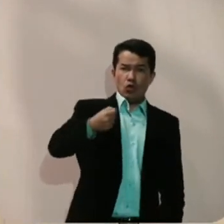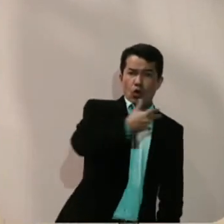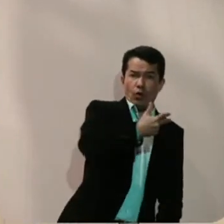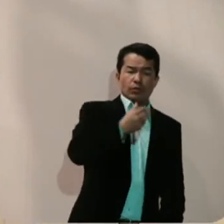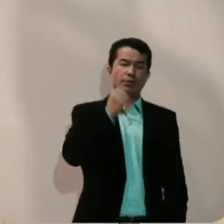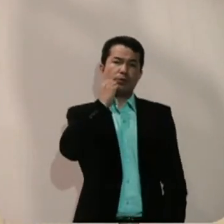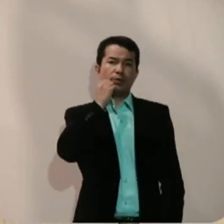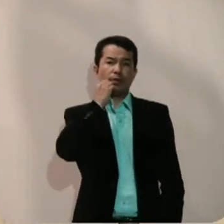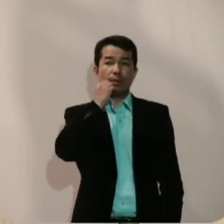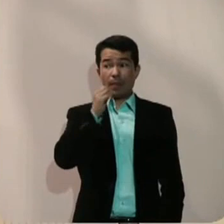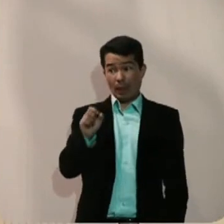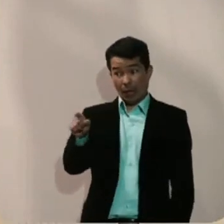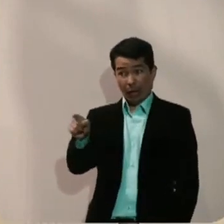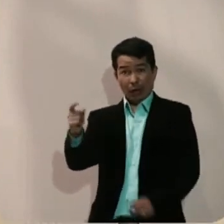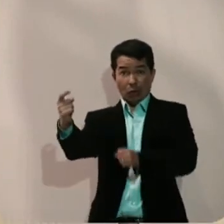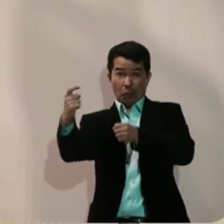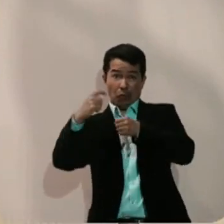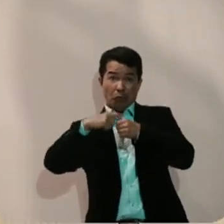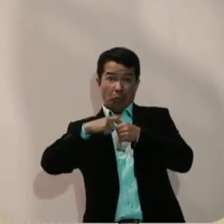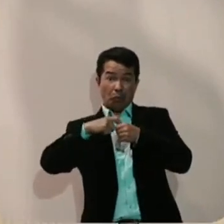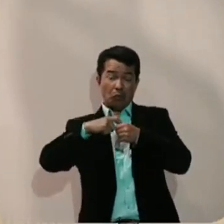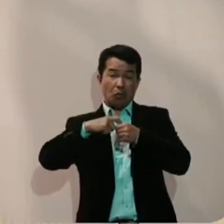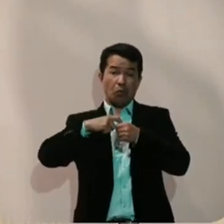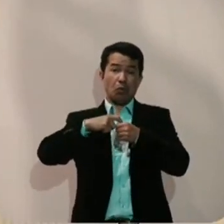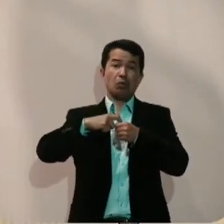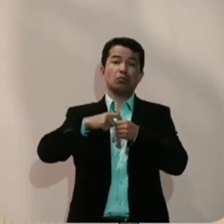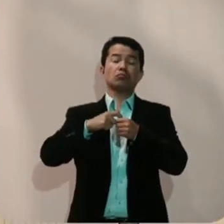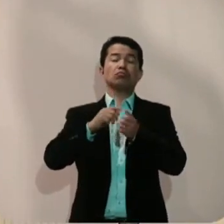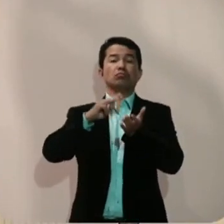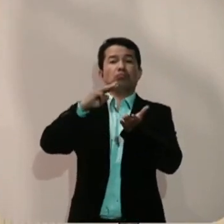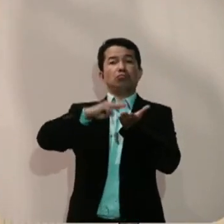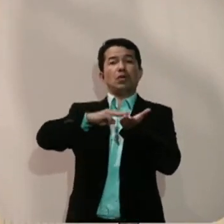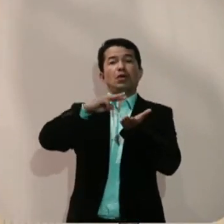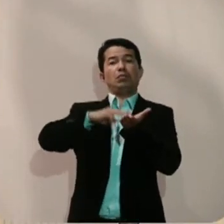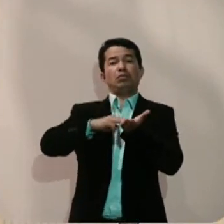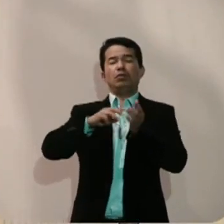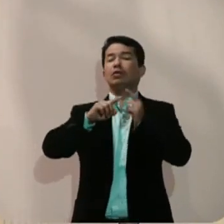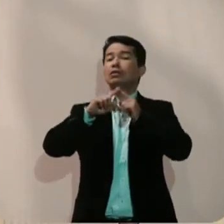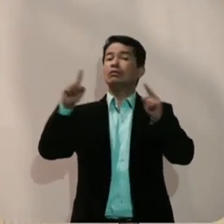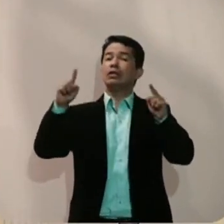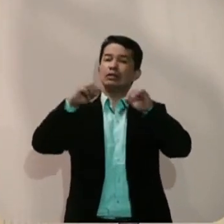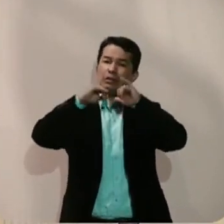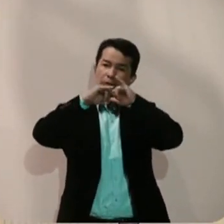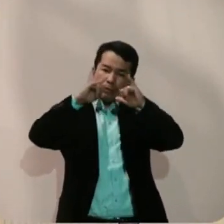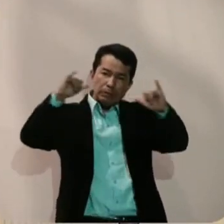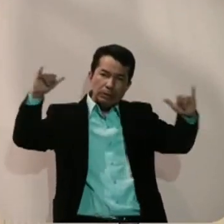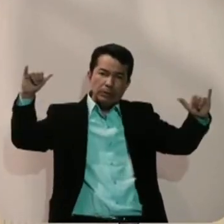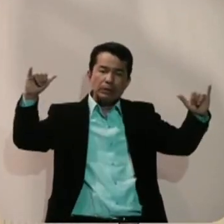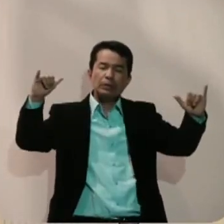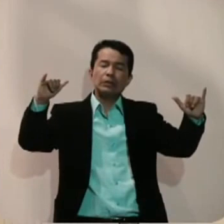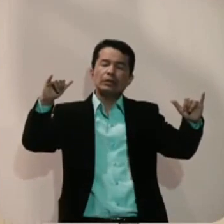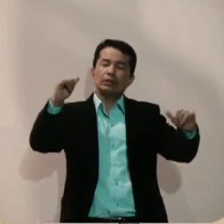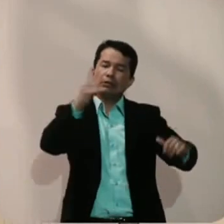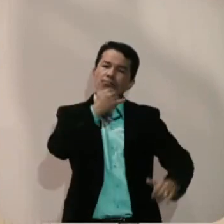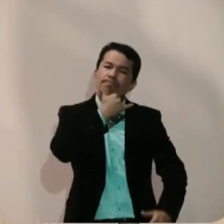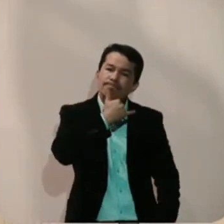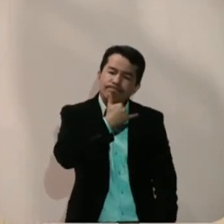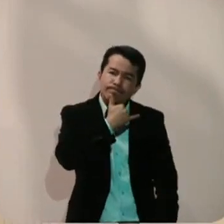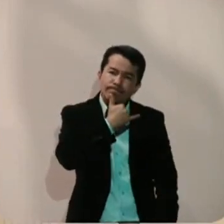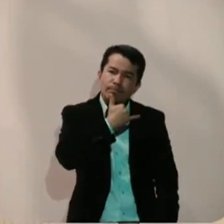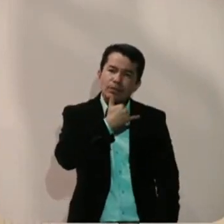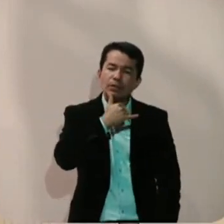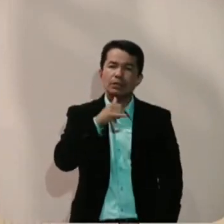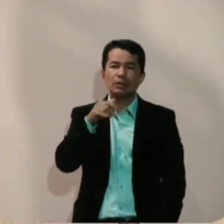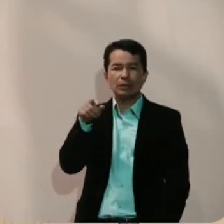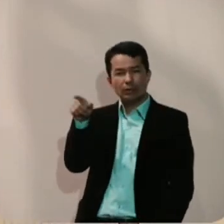voltando. É com tristeza que eu digo que faz muitos anos que ele não está mais entre nós. Se